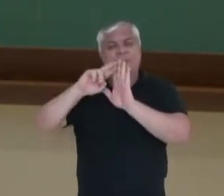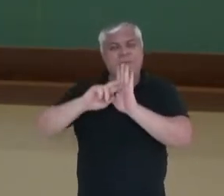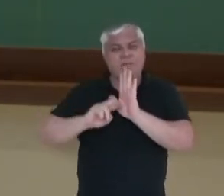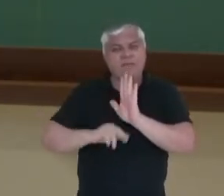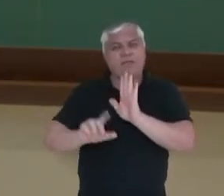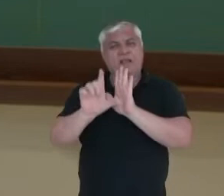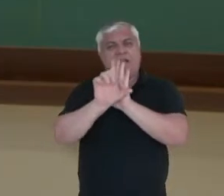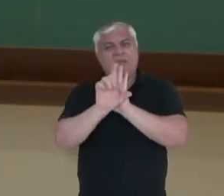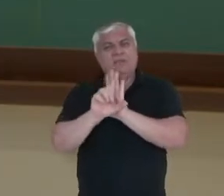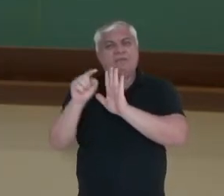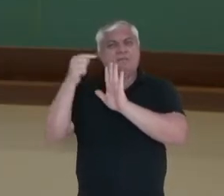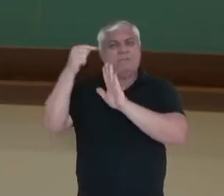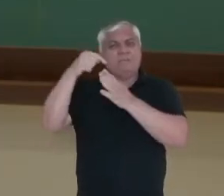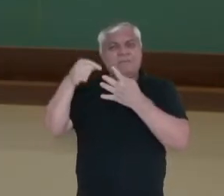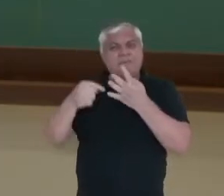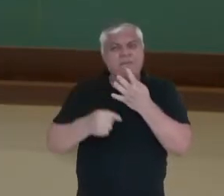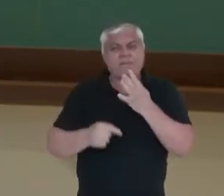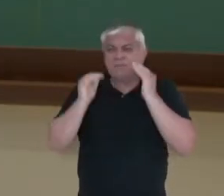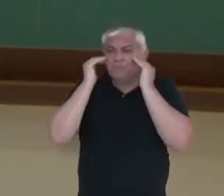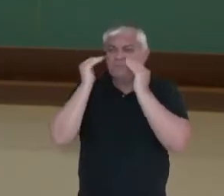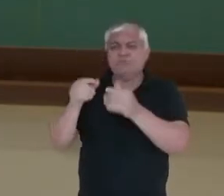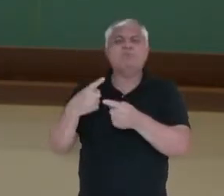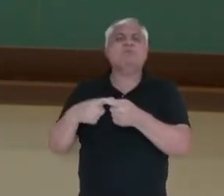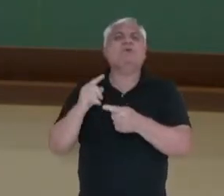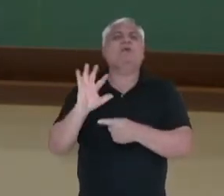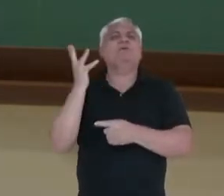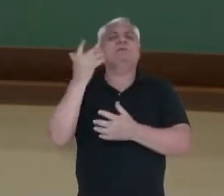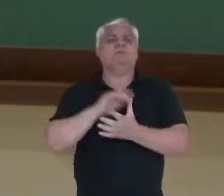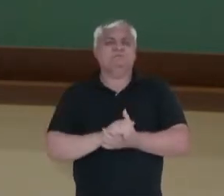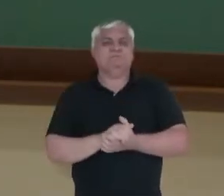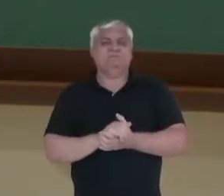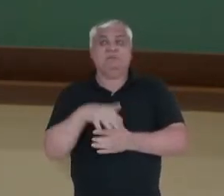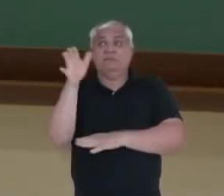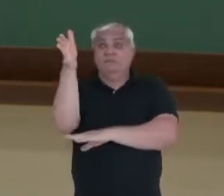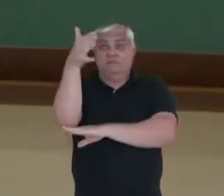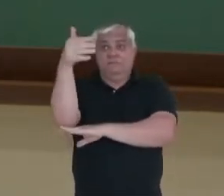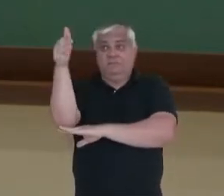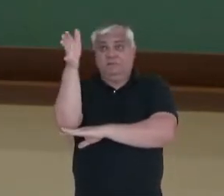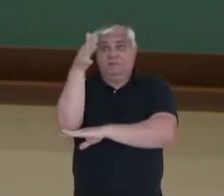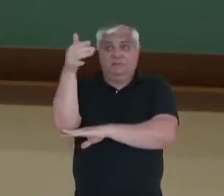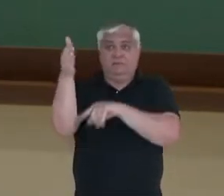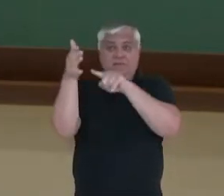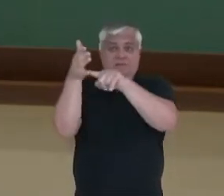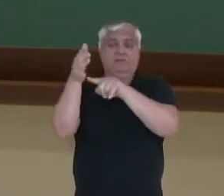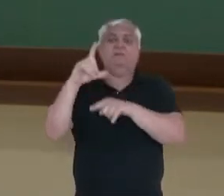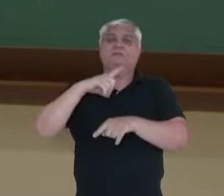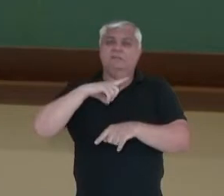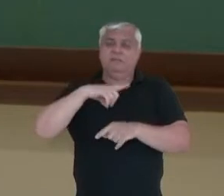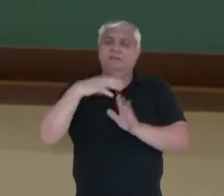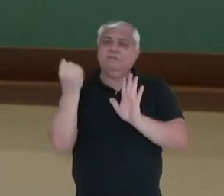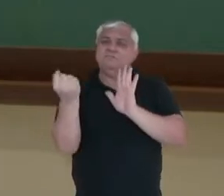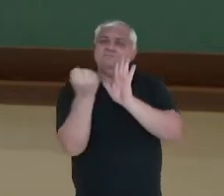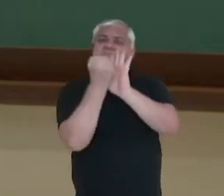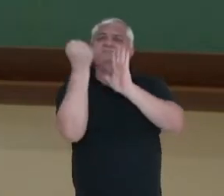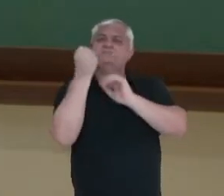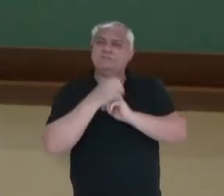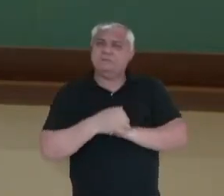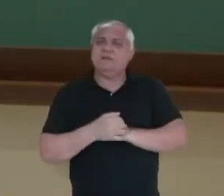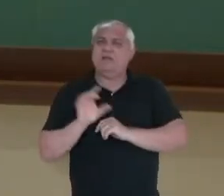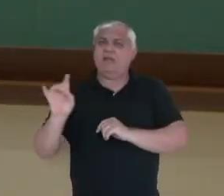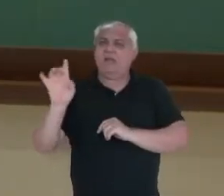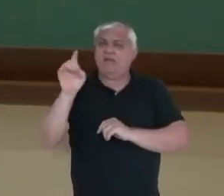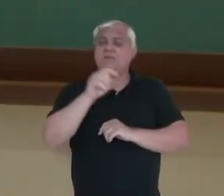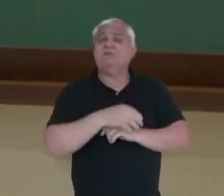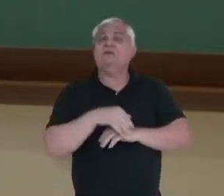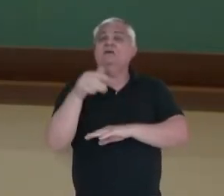as leis? Por que que isso acontece? As bandeiras, por exemplo, elas representam símbolos dos estados